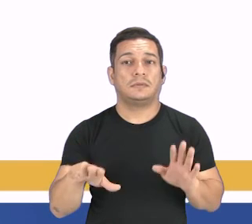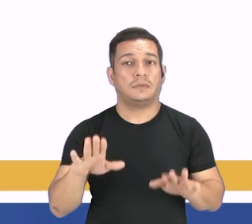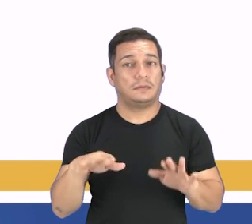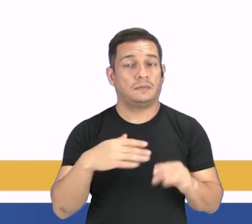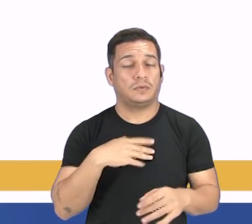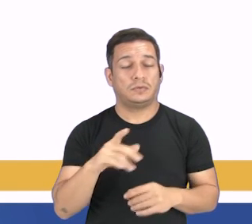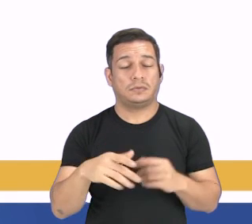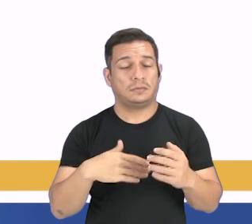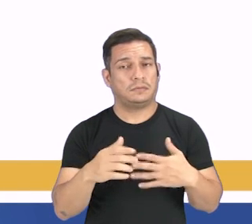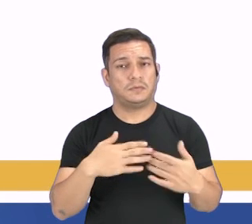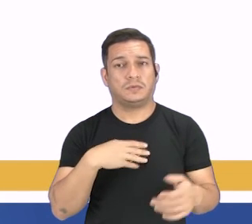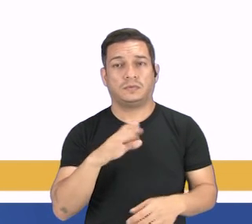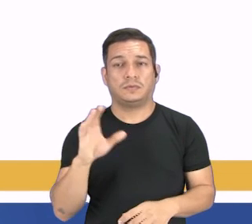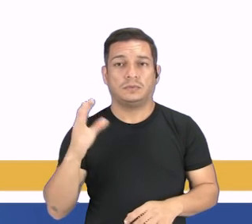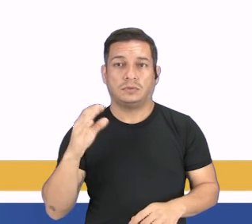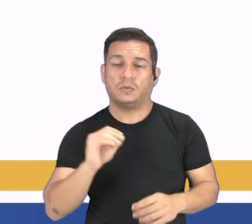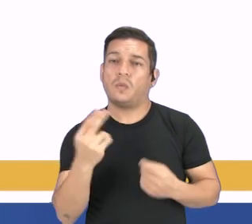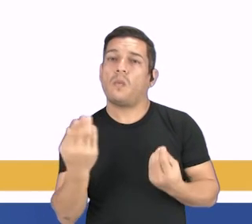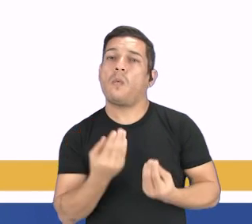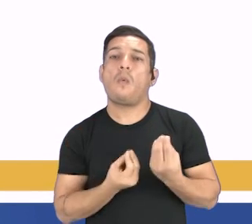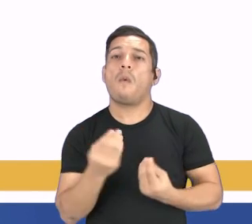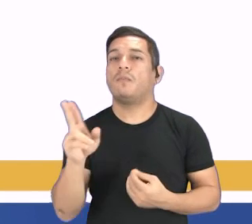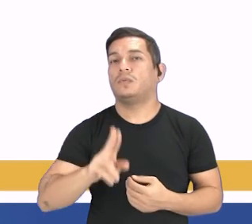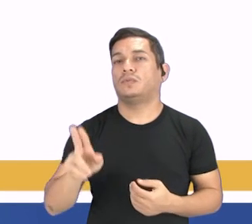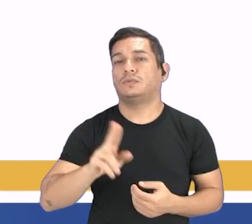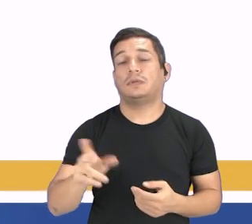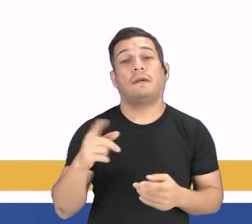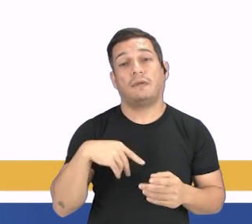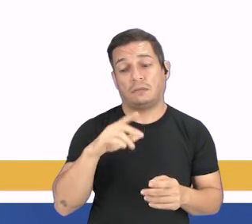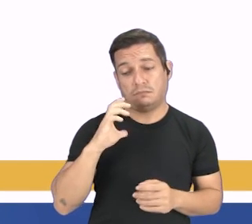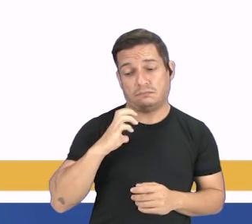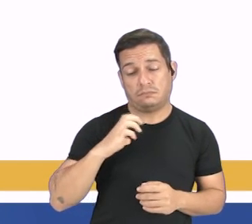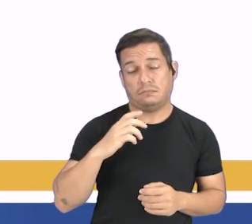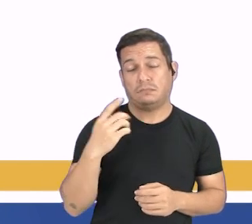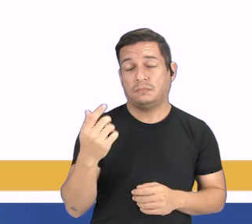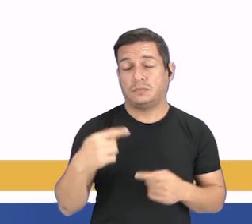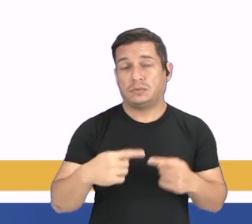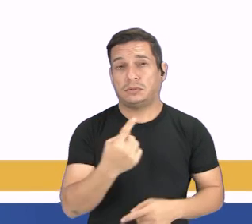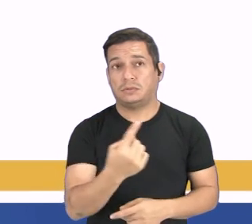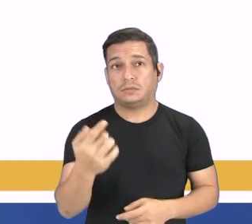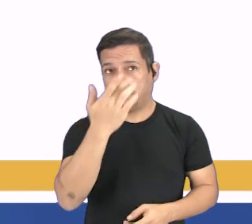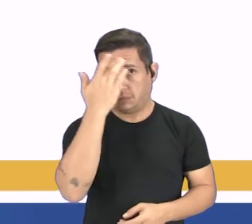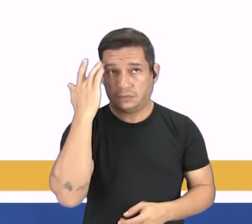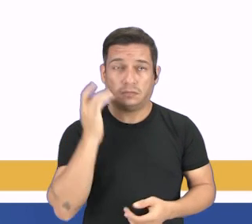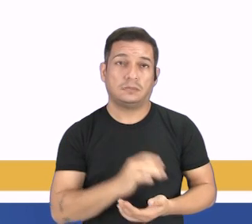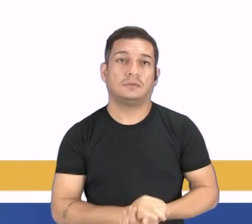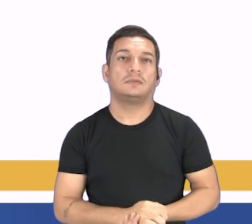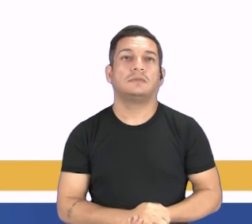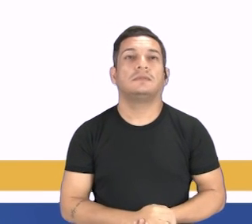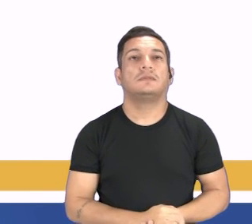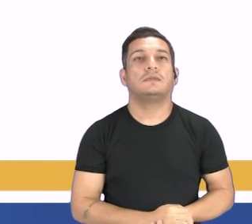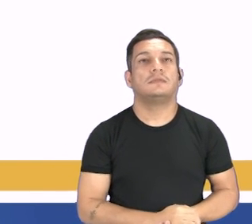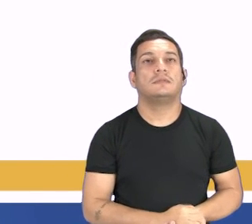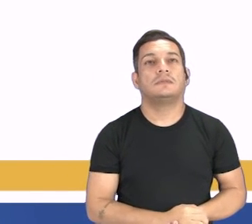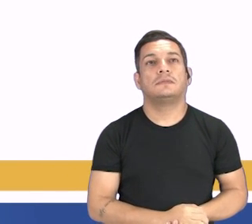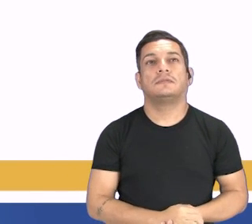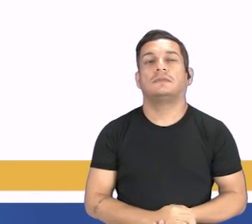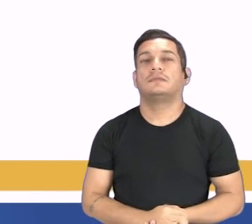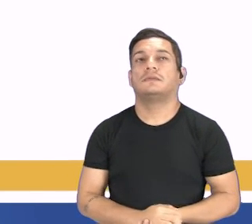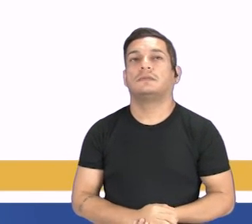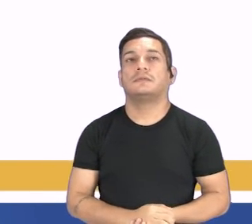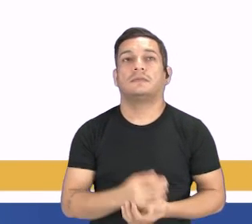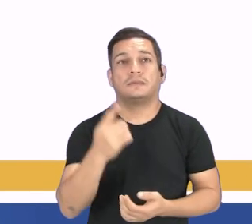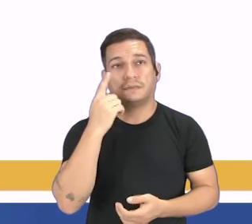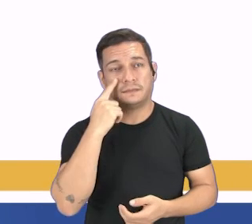do cientista como será utilizado, depende de valores éticos e políticos. Os valores Opa, me adiantei aqui. Os valores